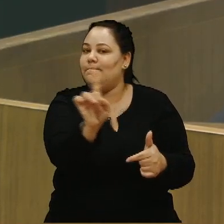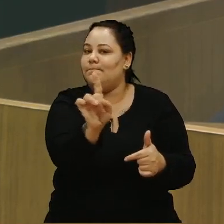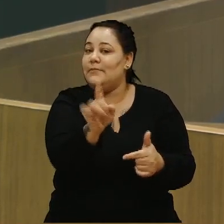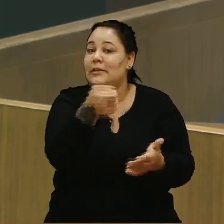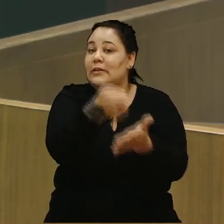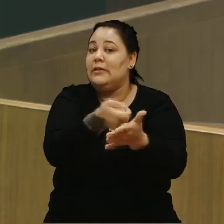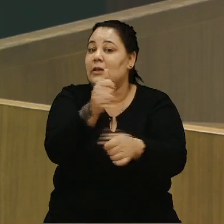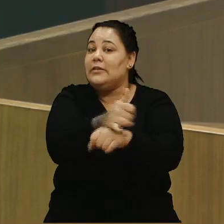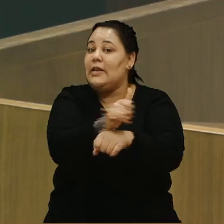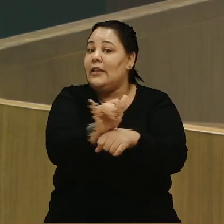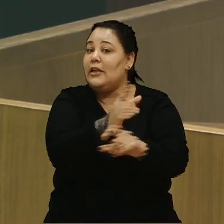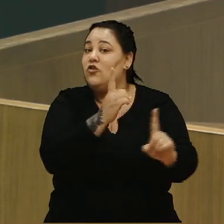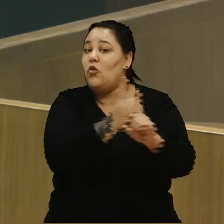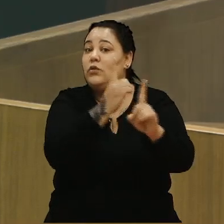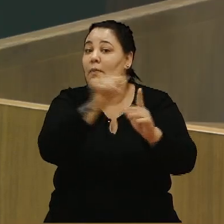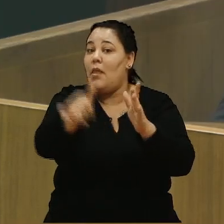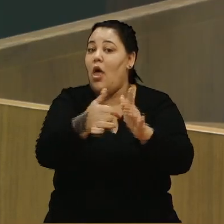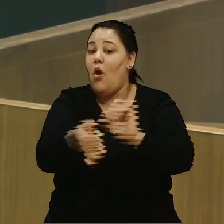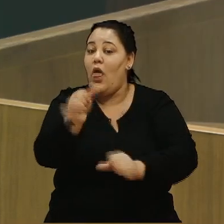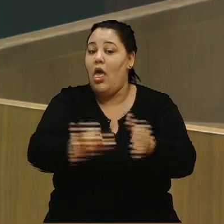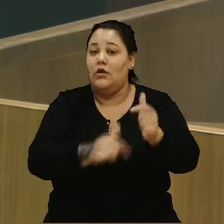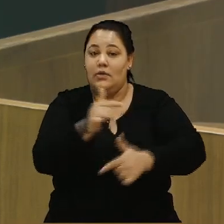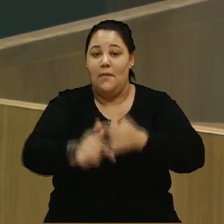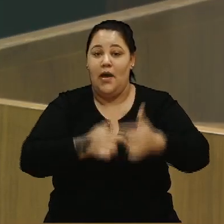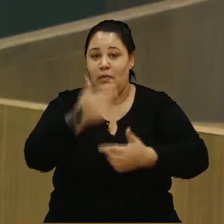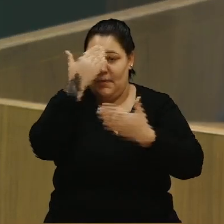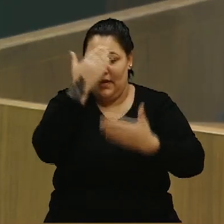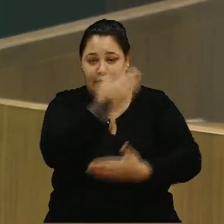oferecer melhores condições de trabalho. Obrigada.